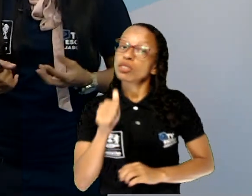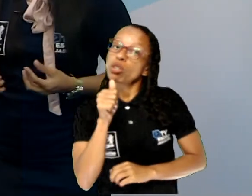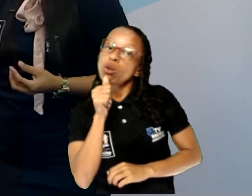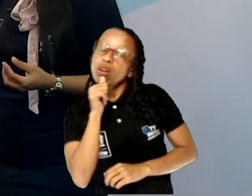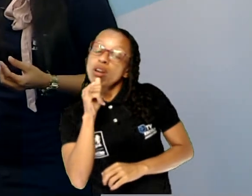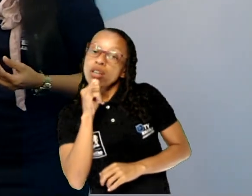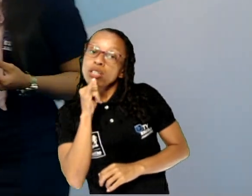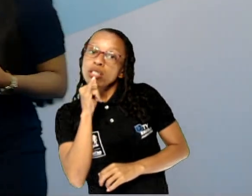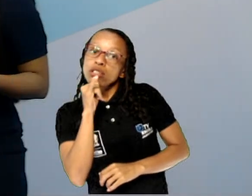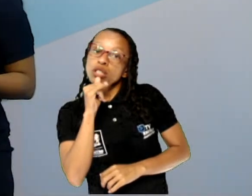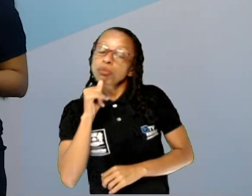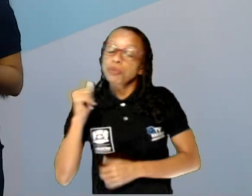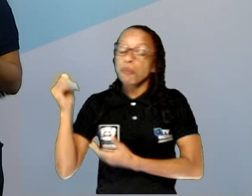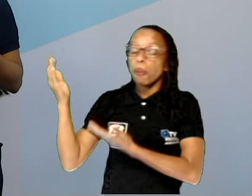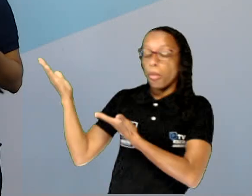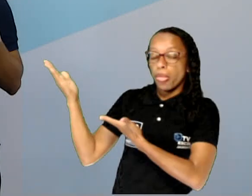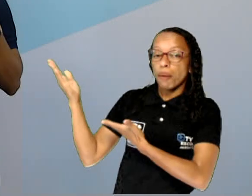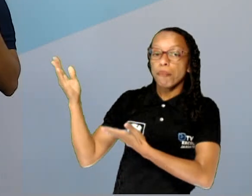né? Físico,